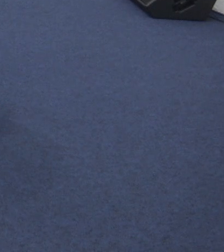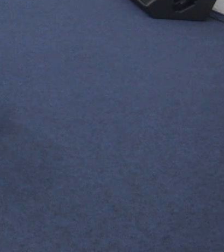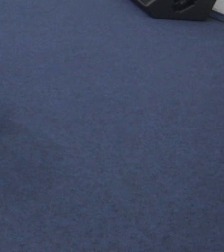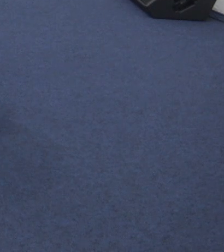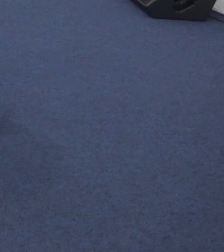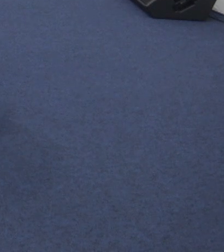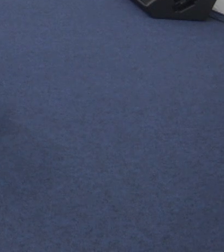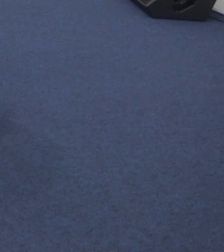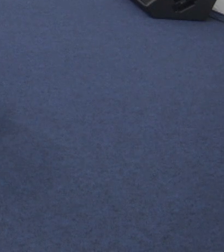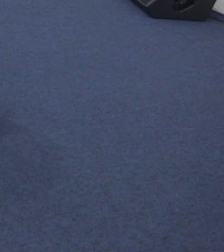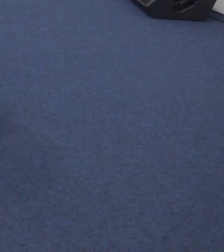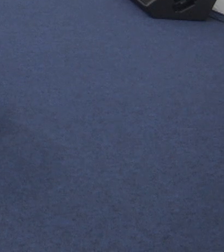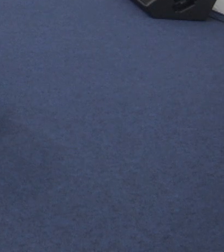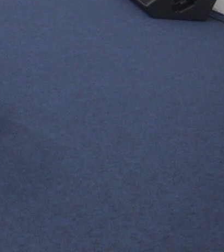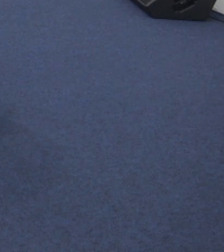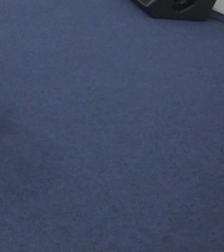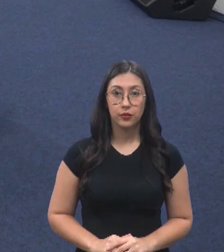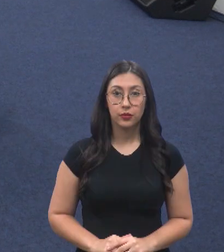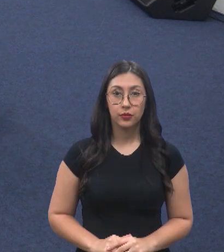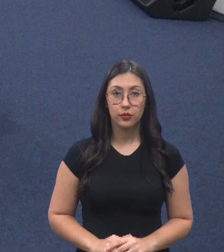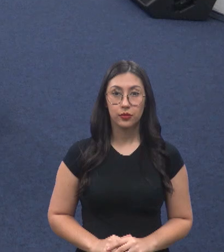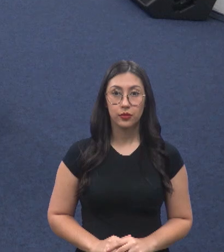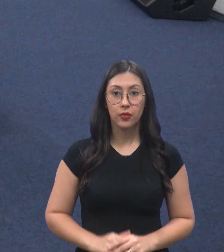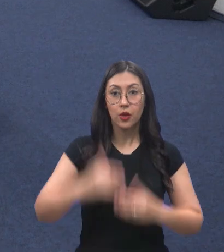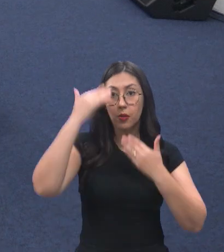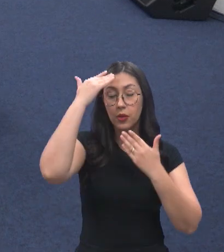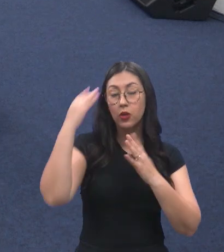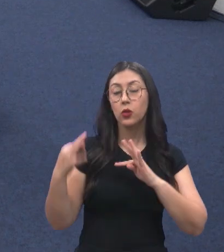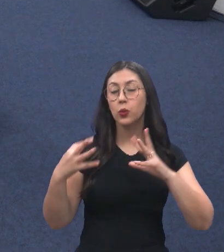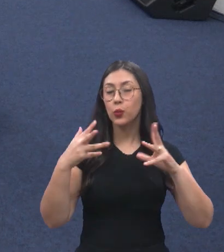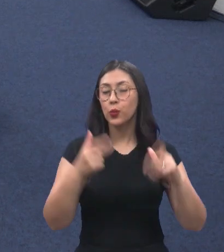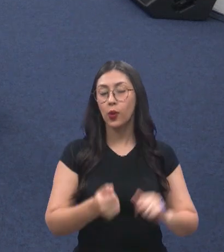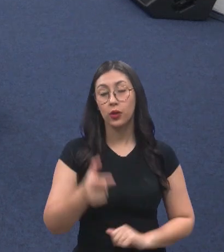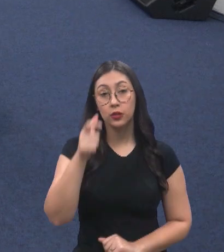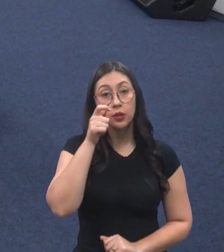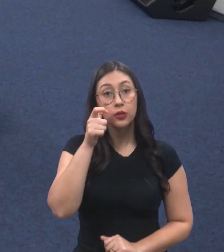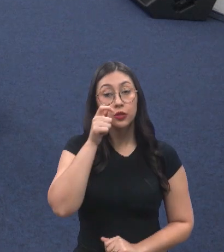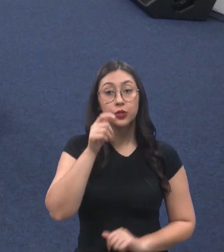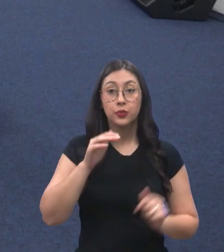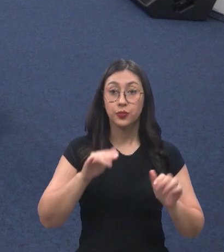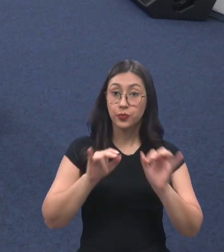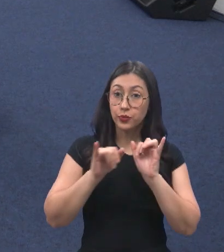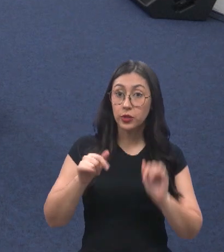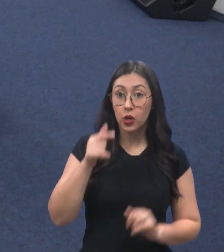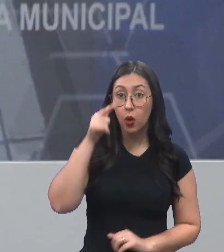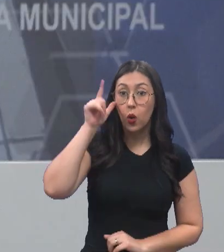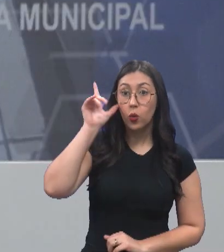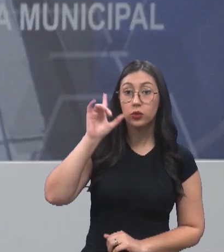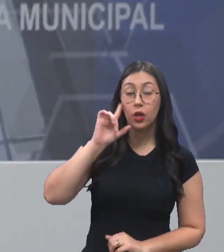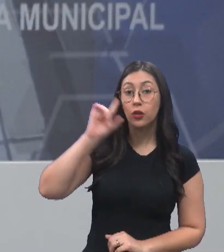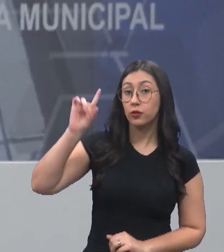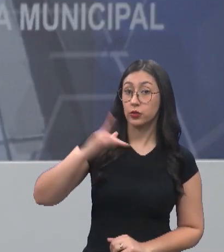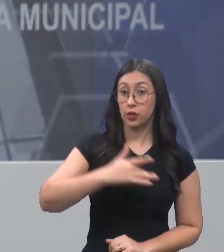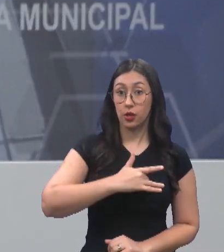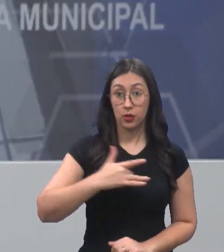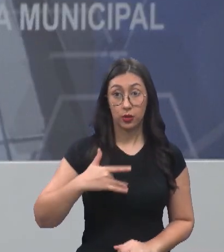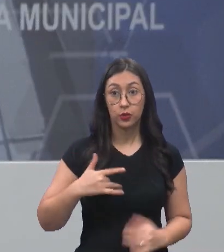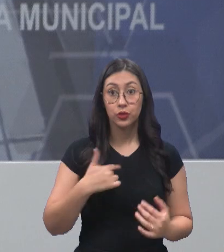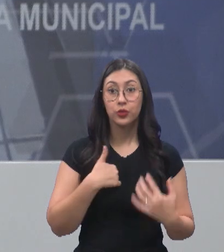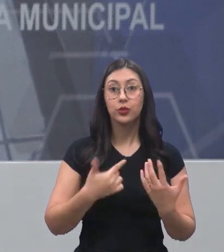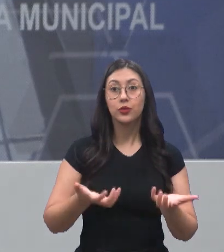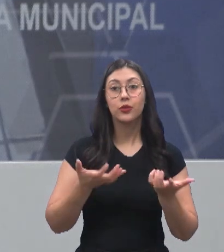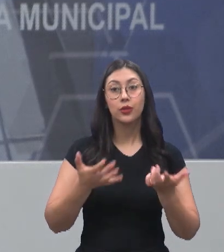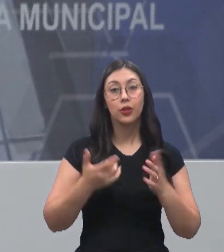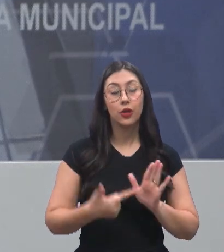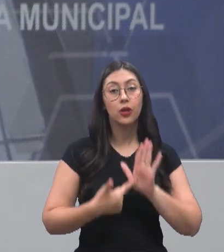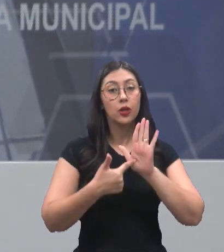Câmara e pela internet. Ontem foi o Dia da Saúde. E eu gostaria de trazer um pouquinho aqui nessa plenária algumas